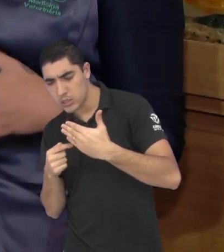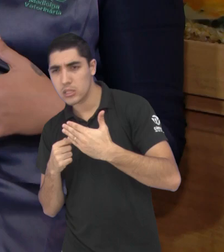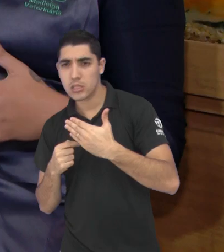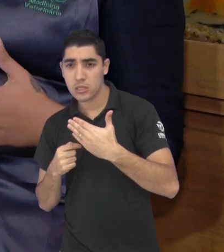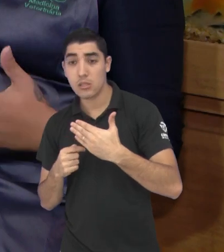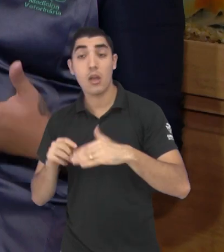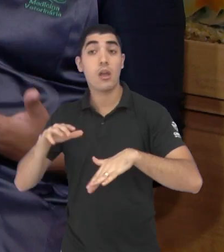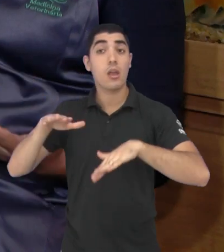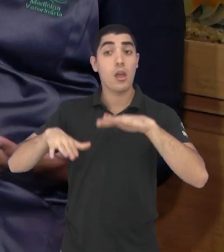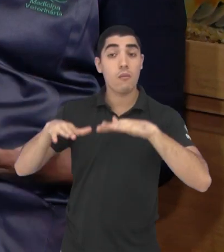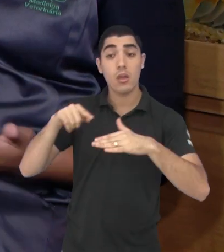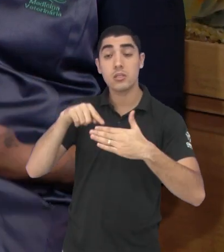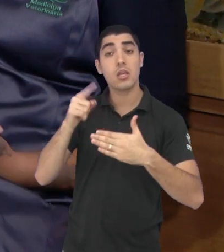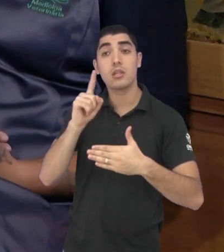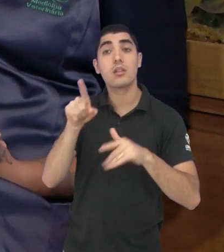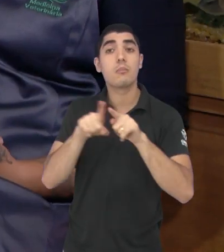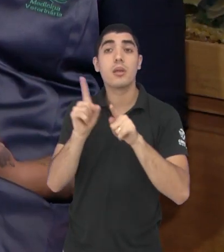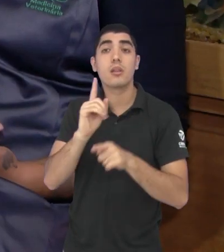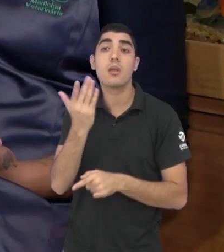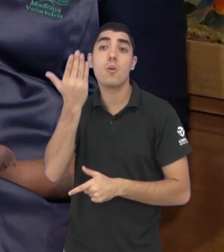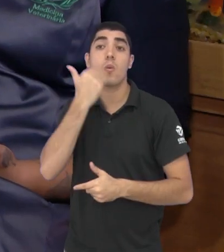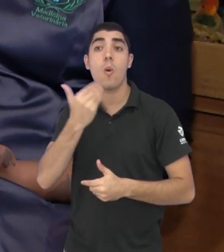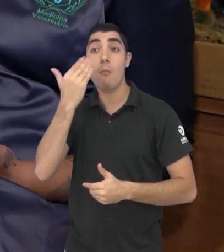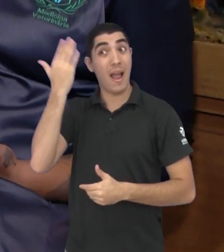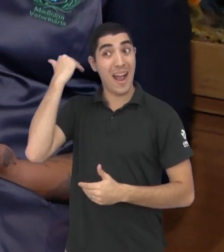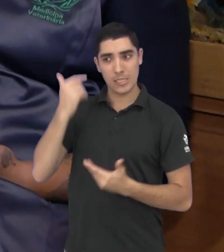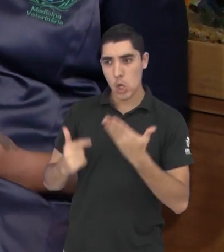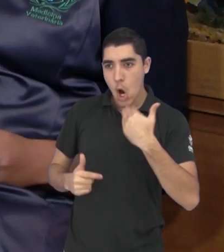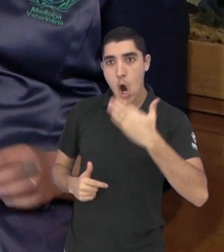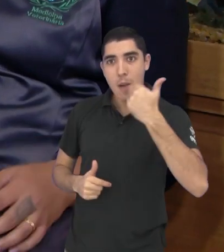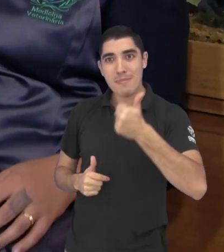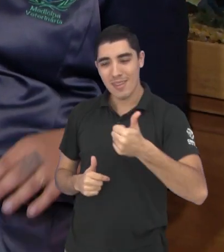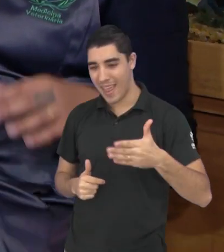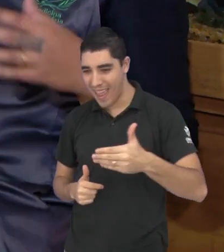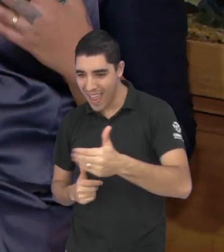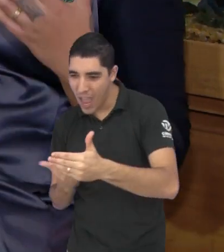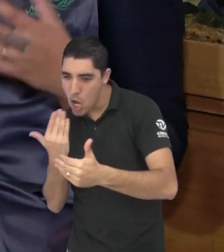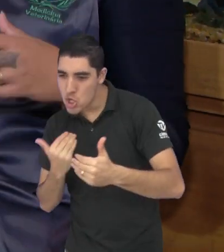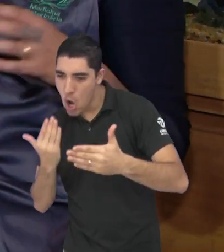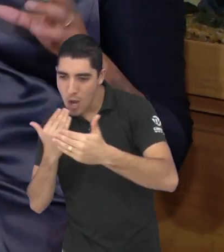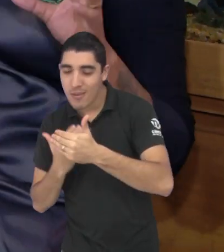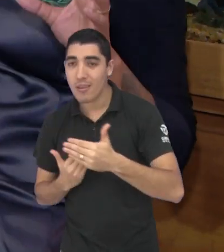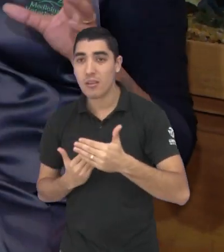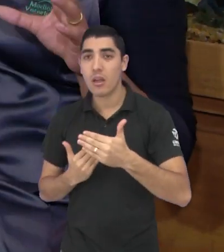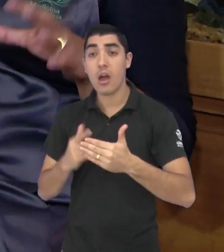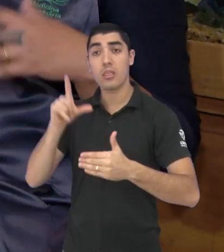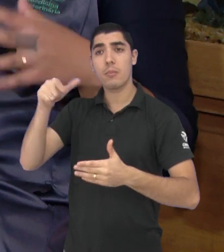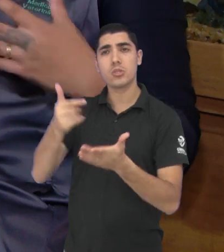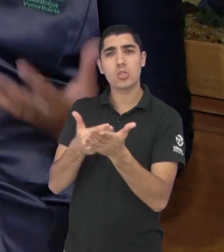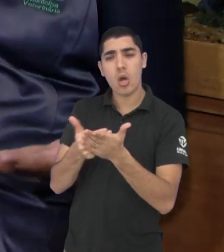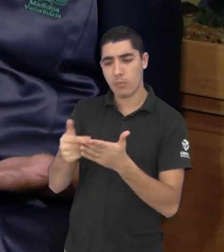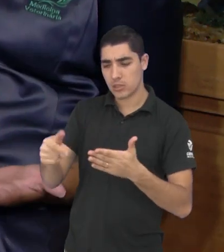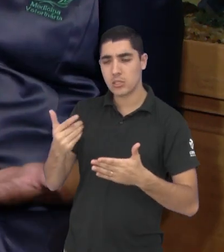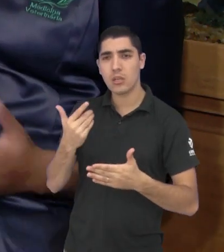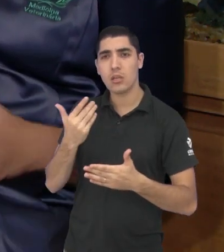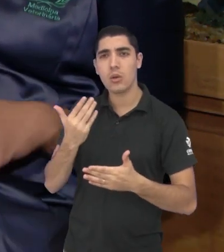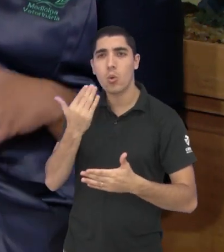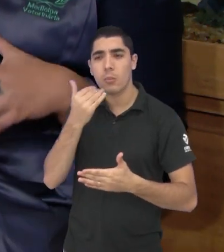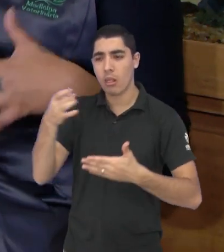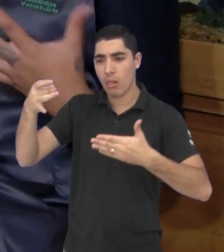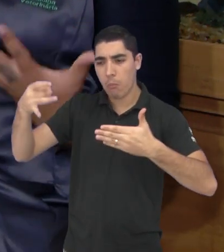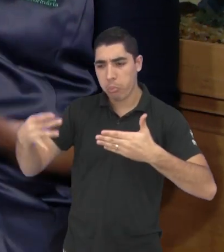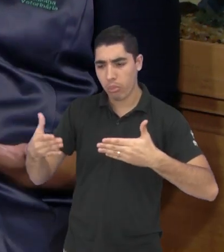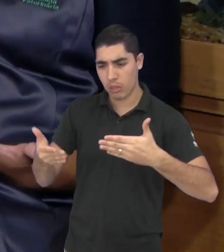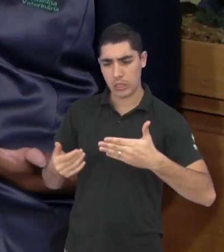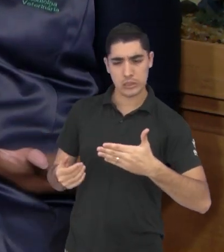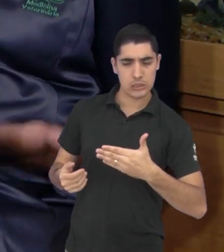até a parte de eles não ficar se alimentando tão bem quanto antes. Você consegue ver que sobra mais alimento que o normal, o